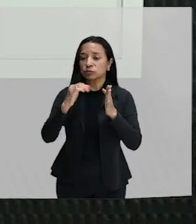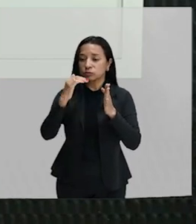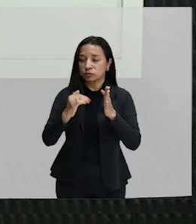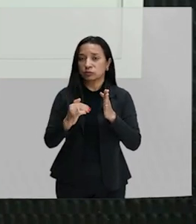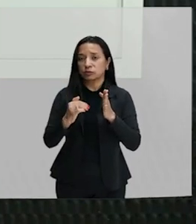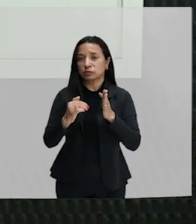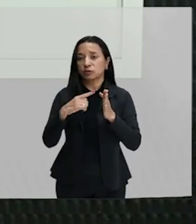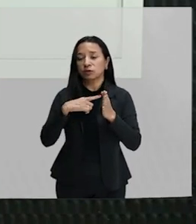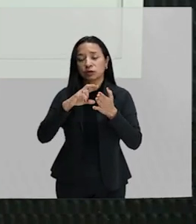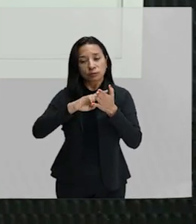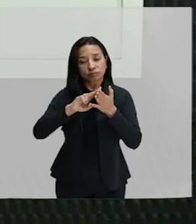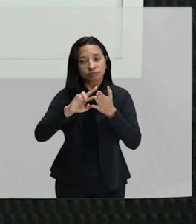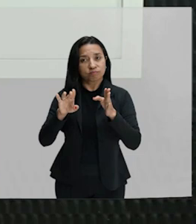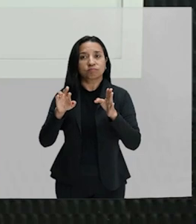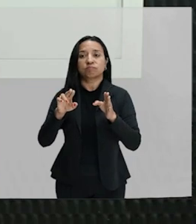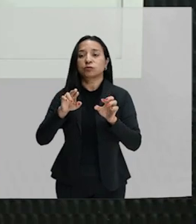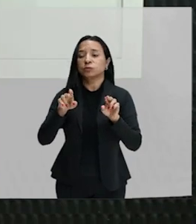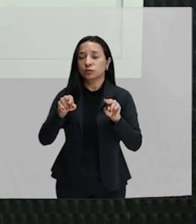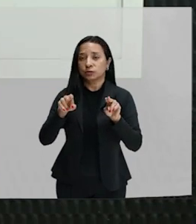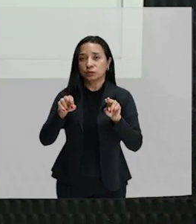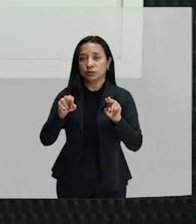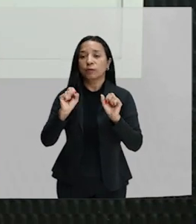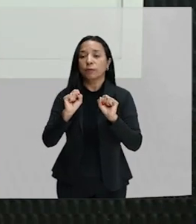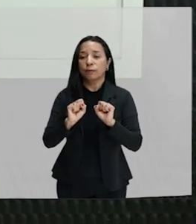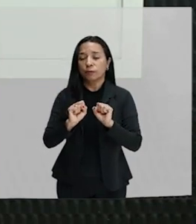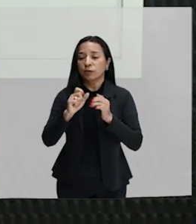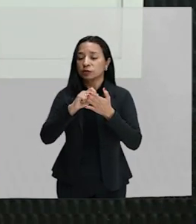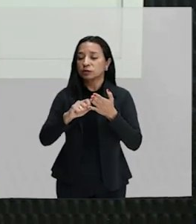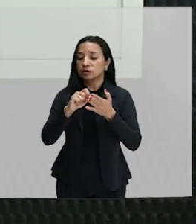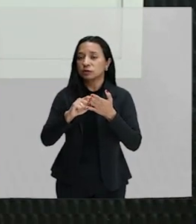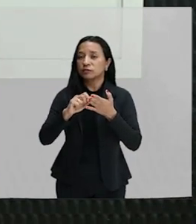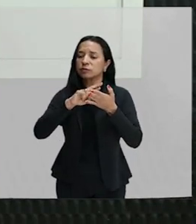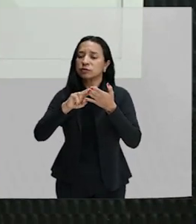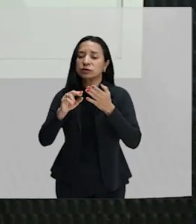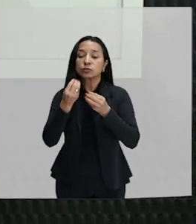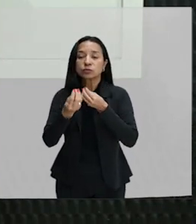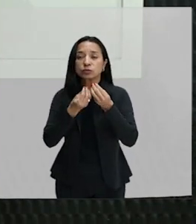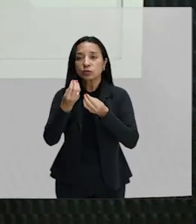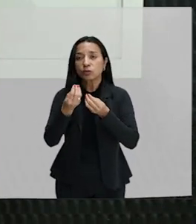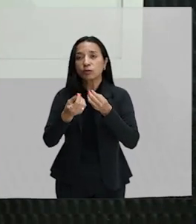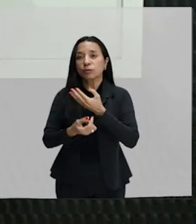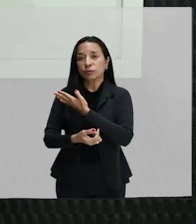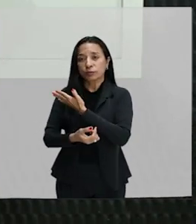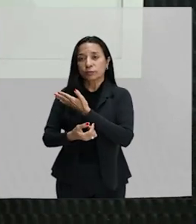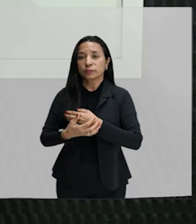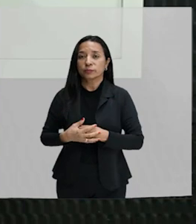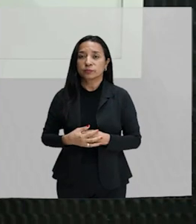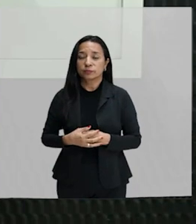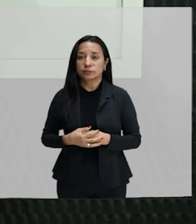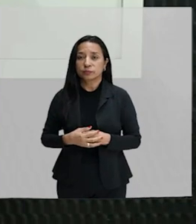variações iguais então eu posso escrever assim para variações ó variação